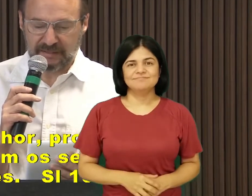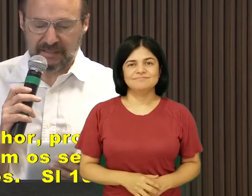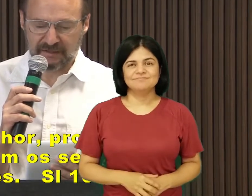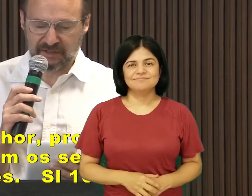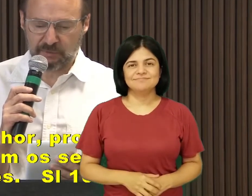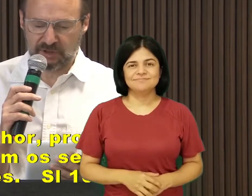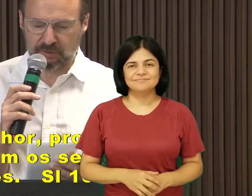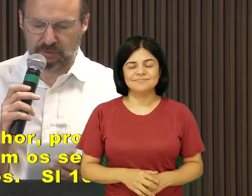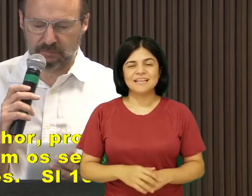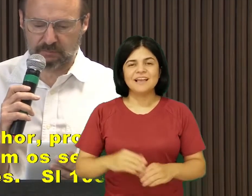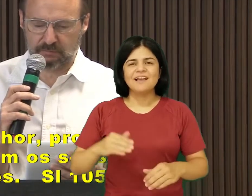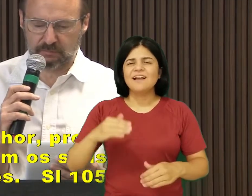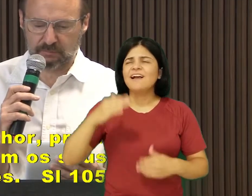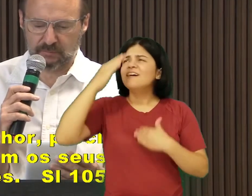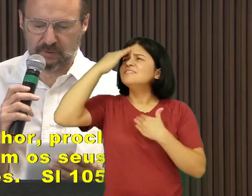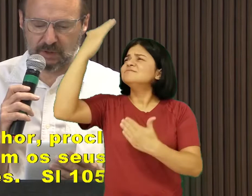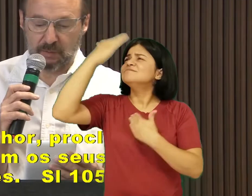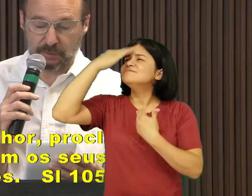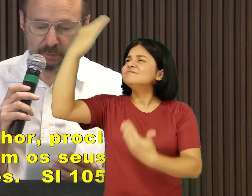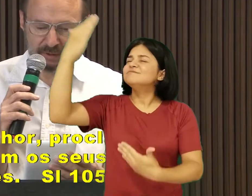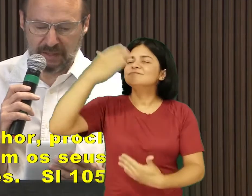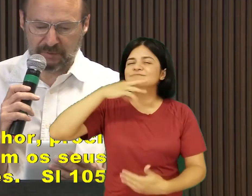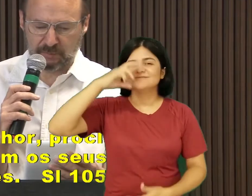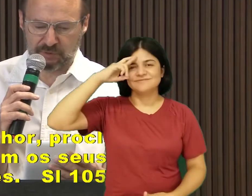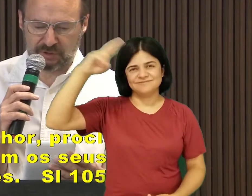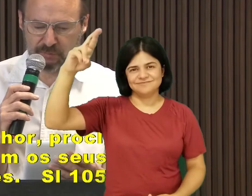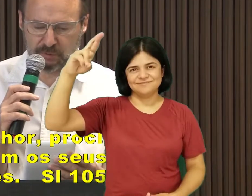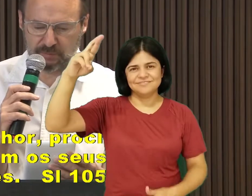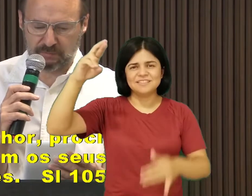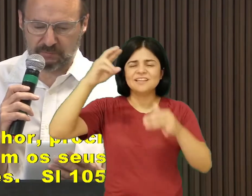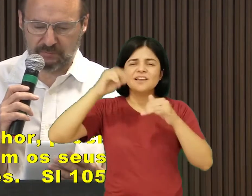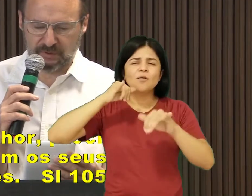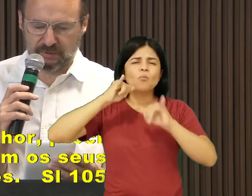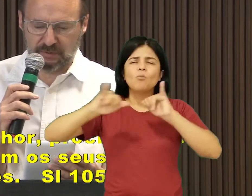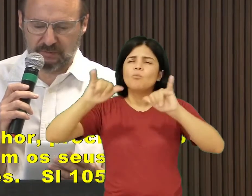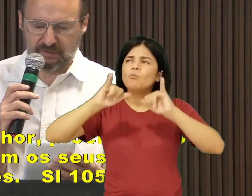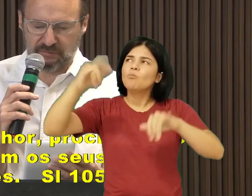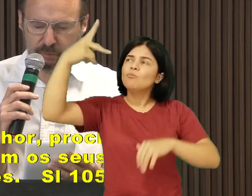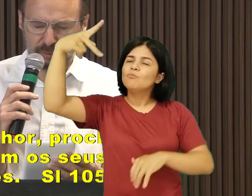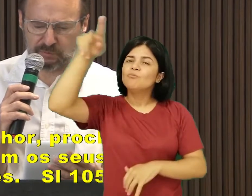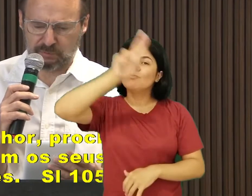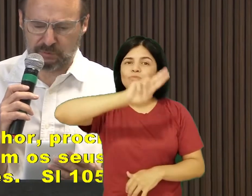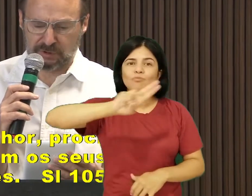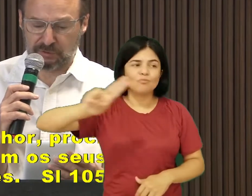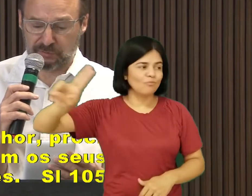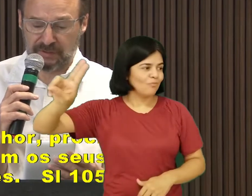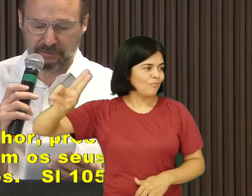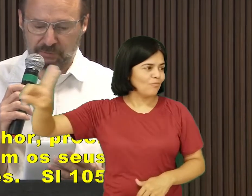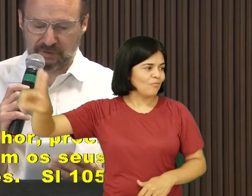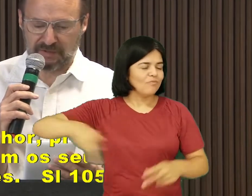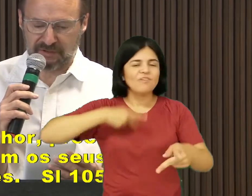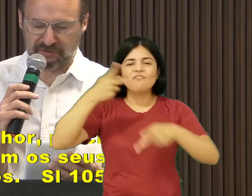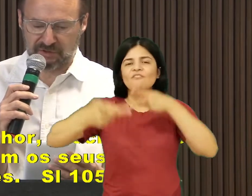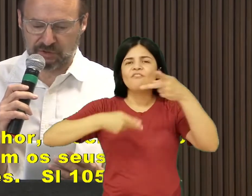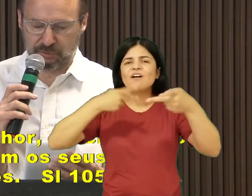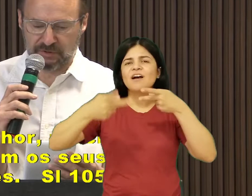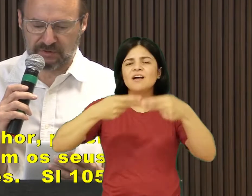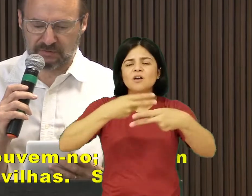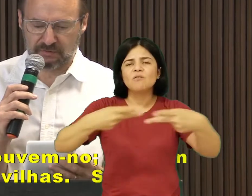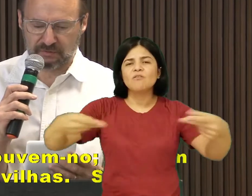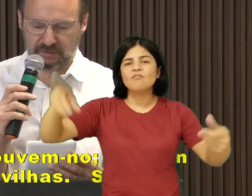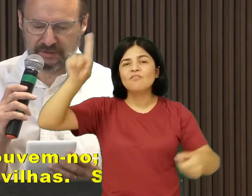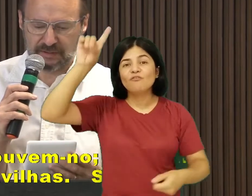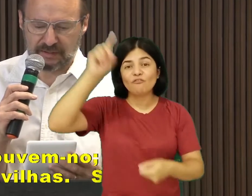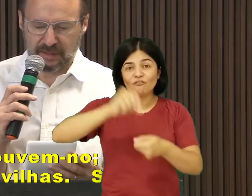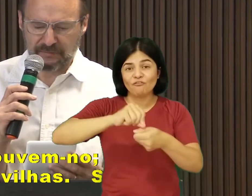Deem graças ao Senhor. Proclamem o seu nome. Divulguem os seus feitos entre as